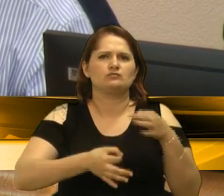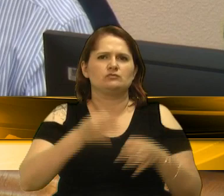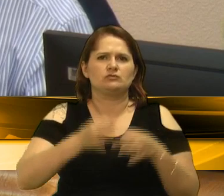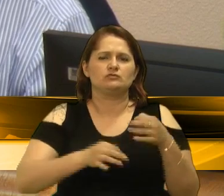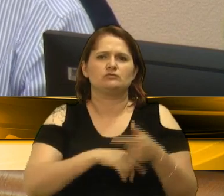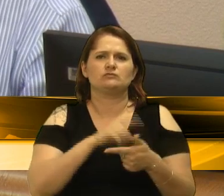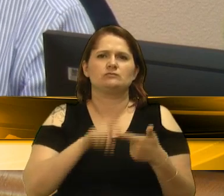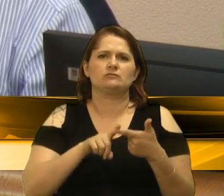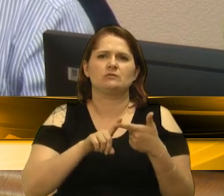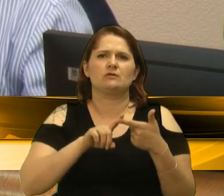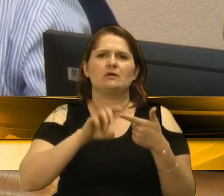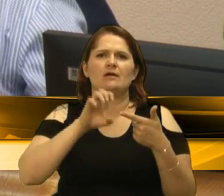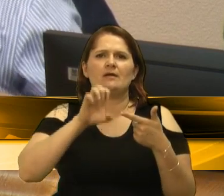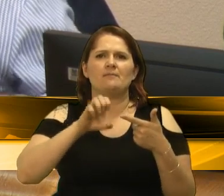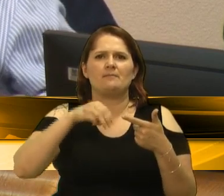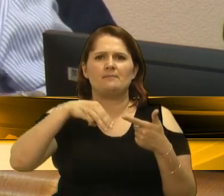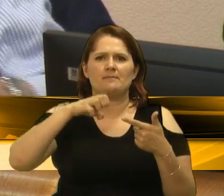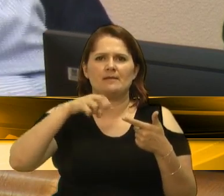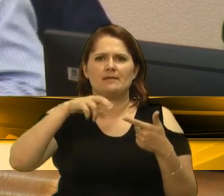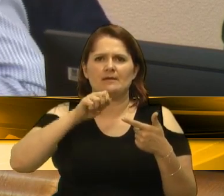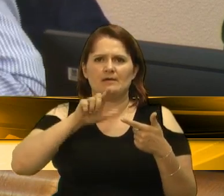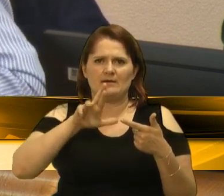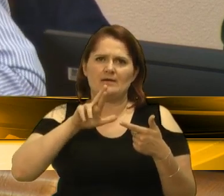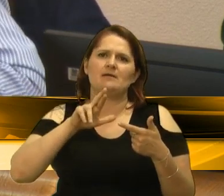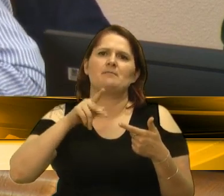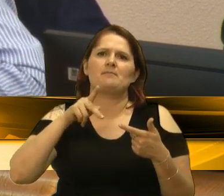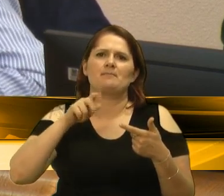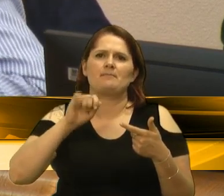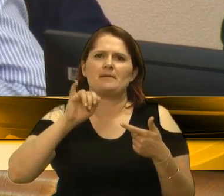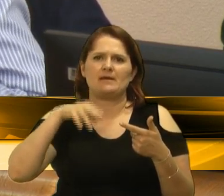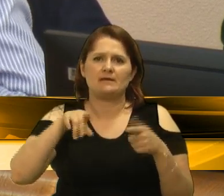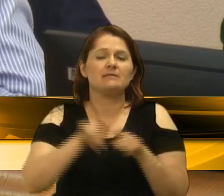Paim, consultor jurídico também do IGAM.